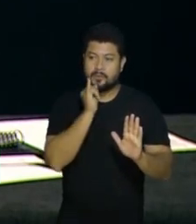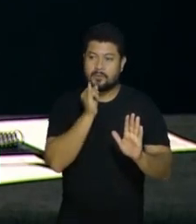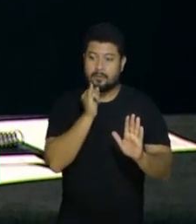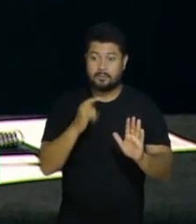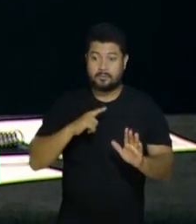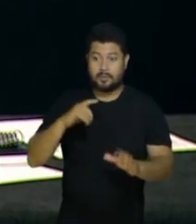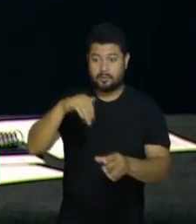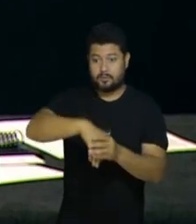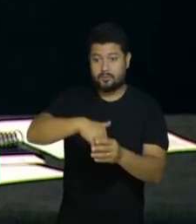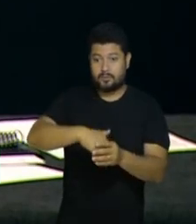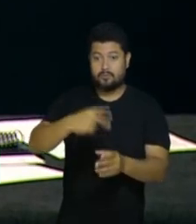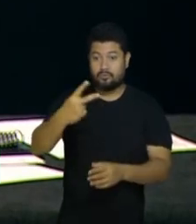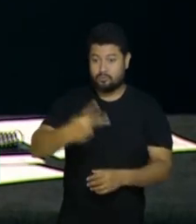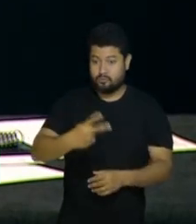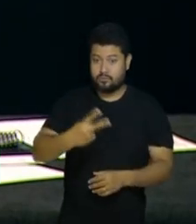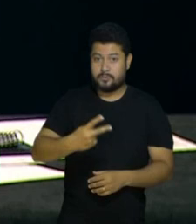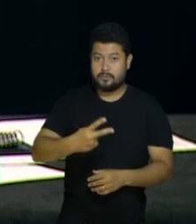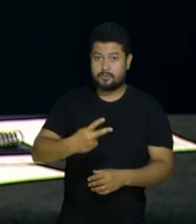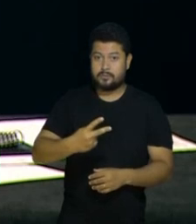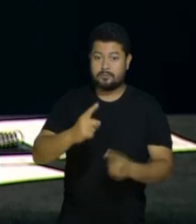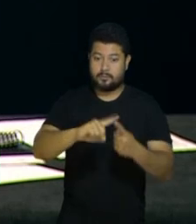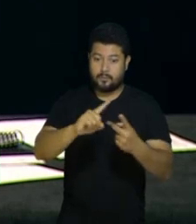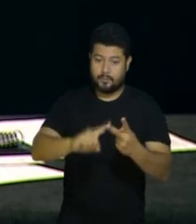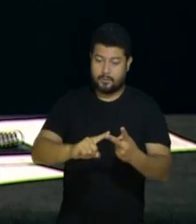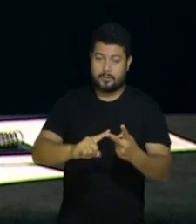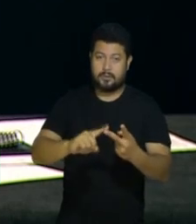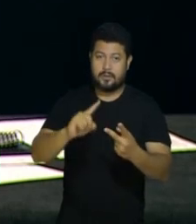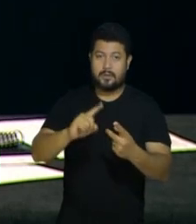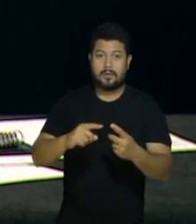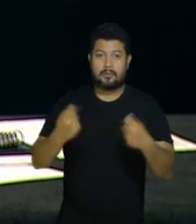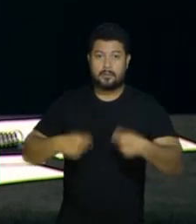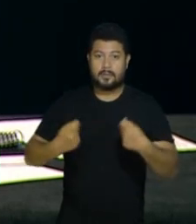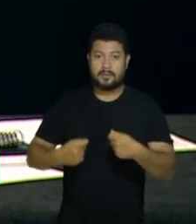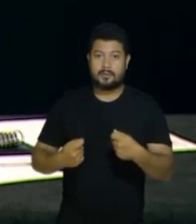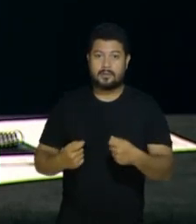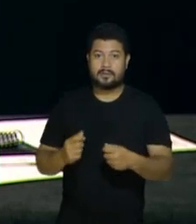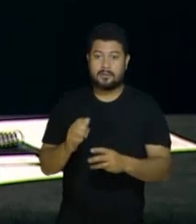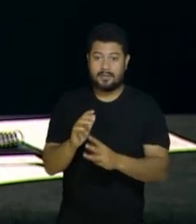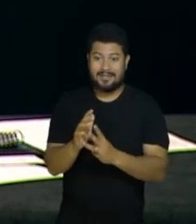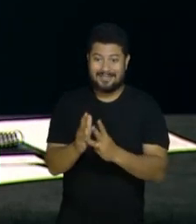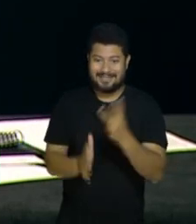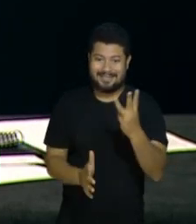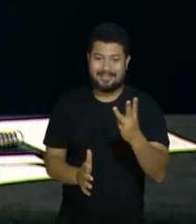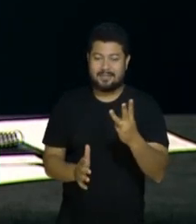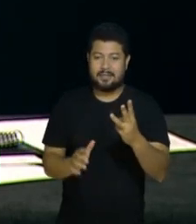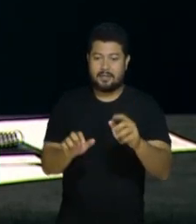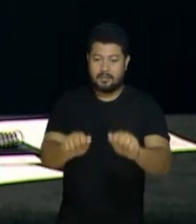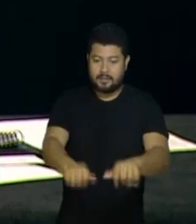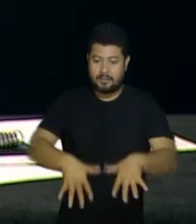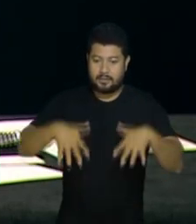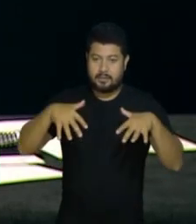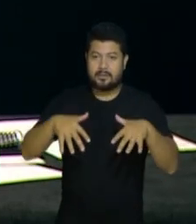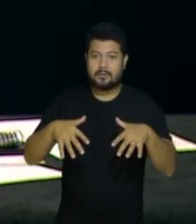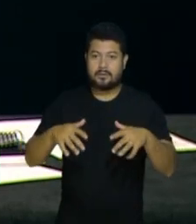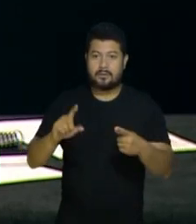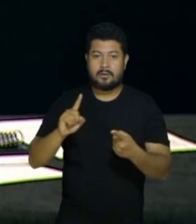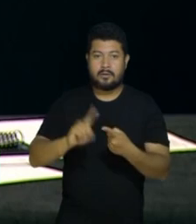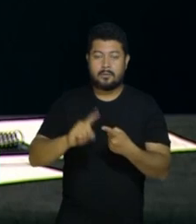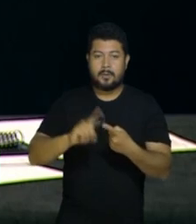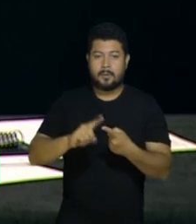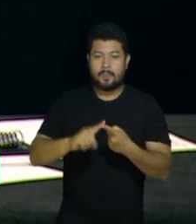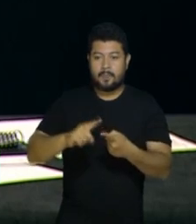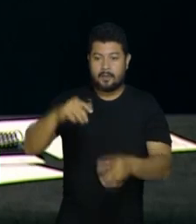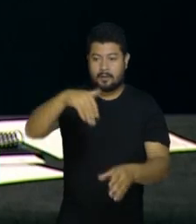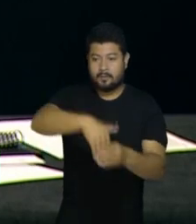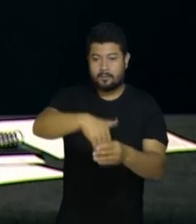de votação, é necessário a realização de três sessões. A primeira sessão é para a votação em